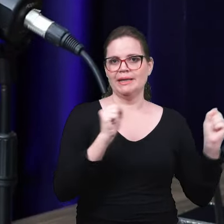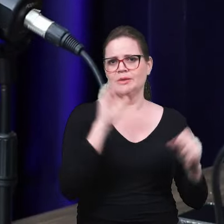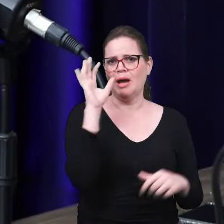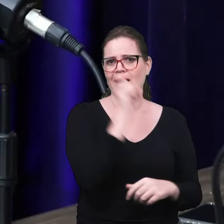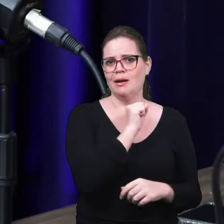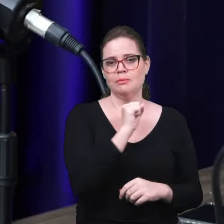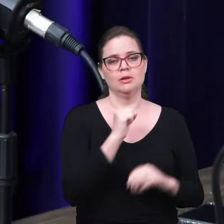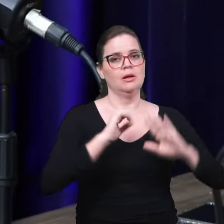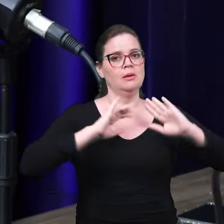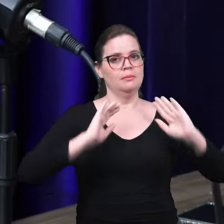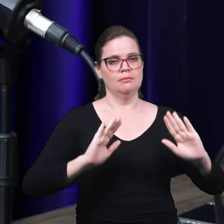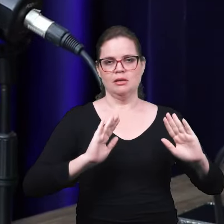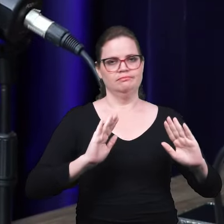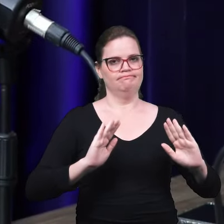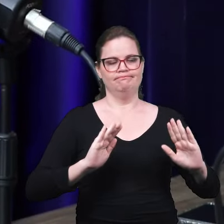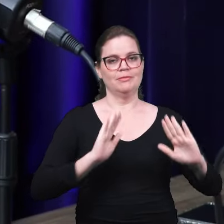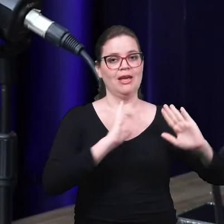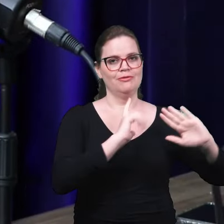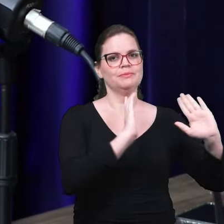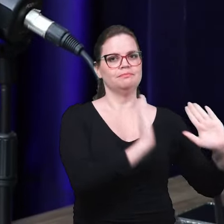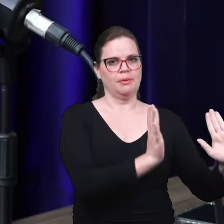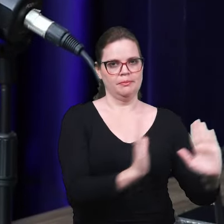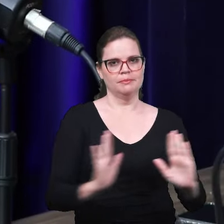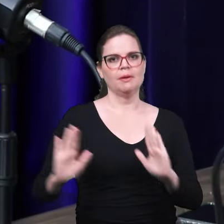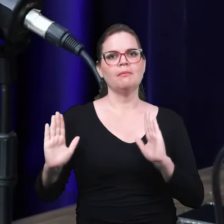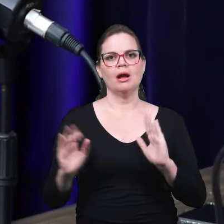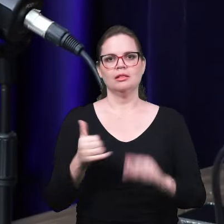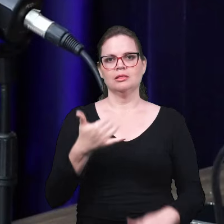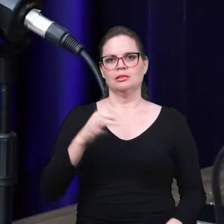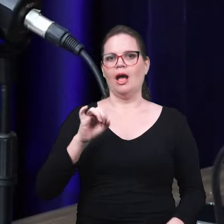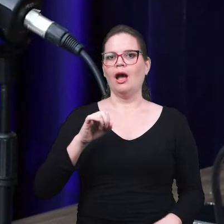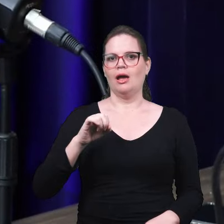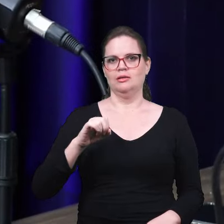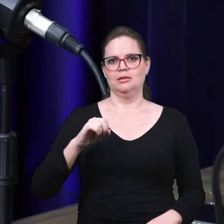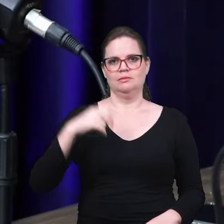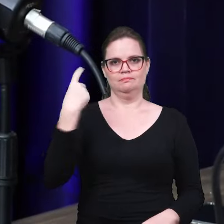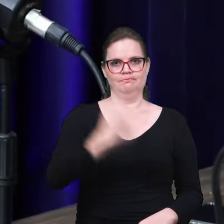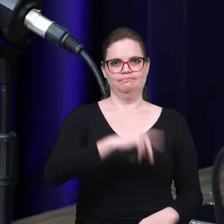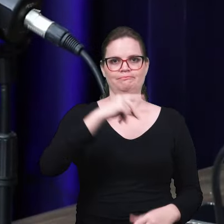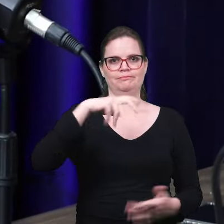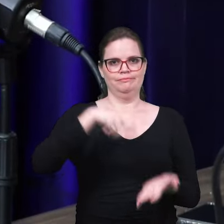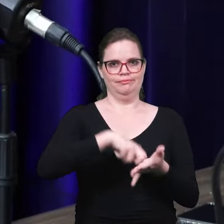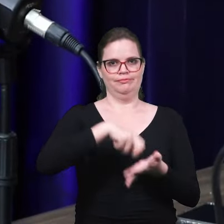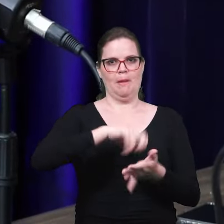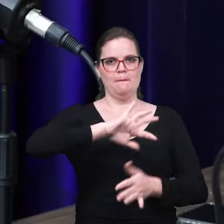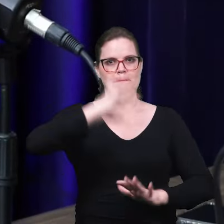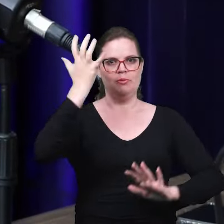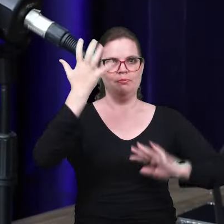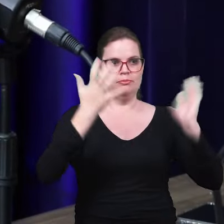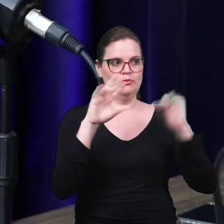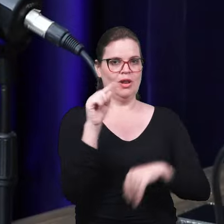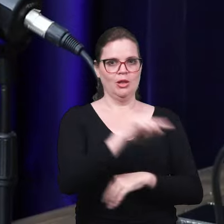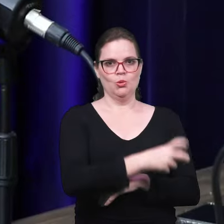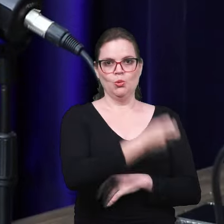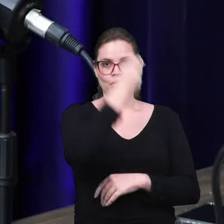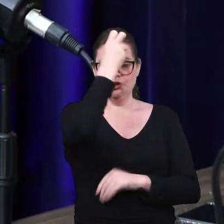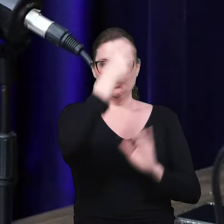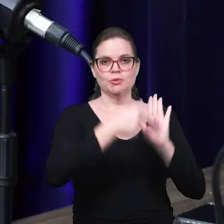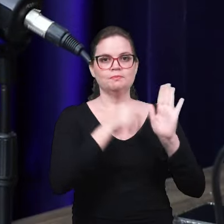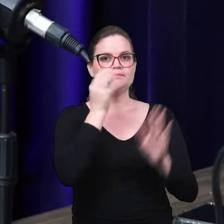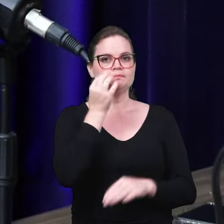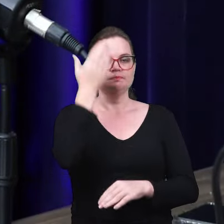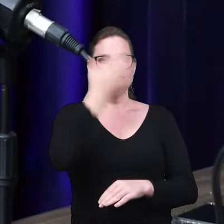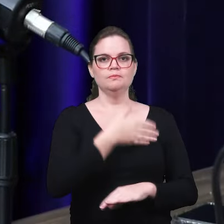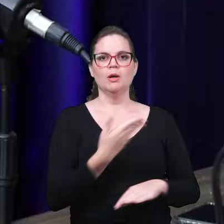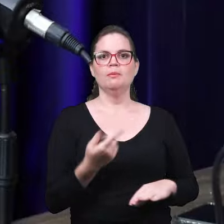quis operar, como você falou, dentro das 10 pragas, mostrando sinais e prodígios e maravilhas na terra